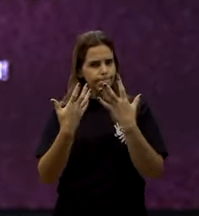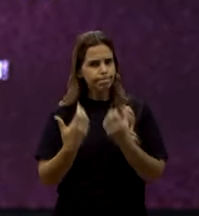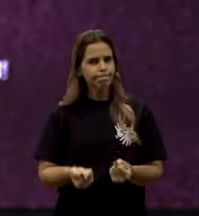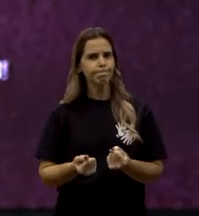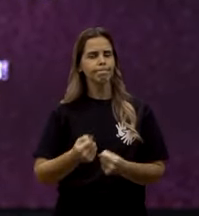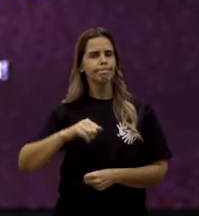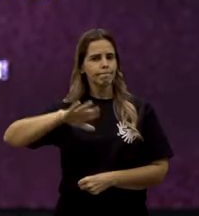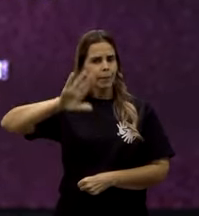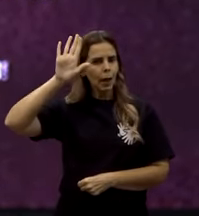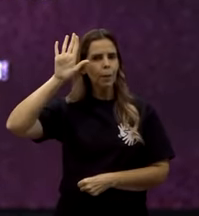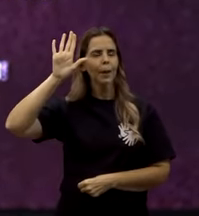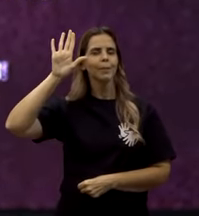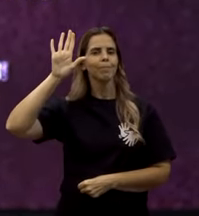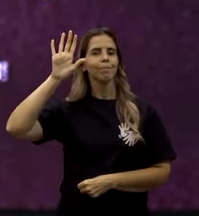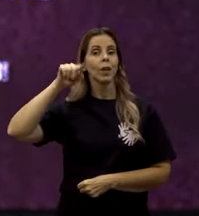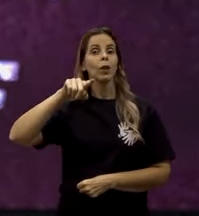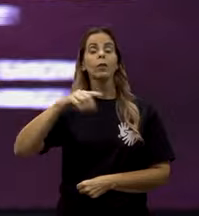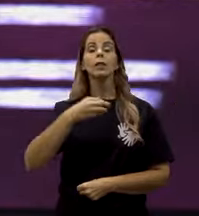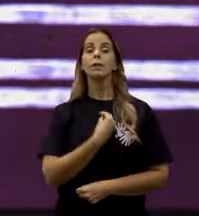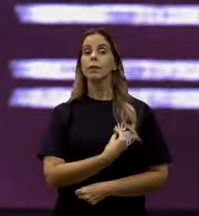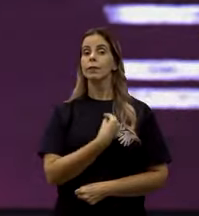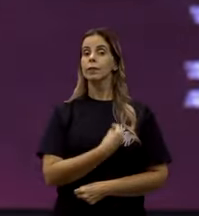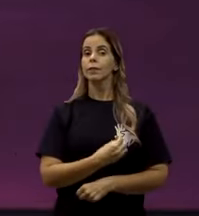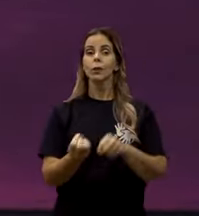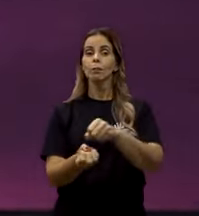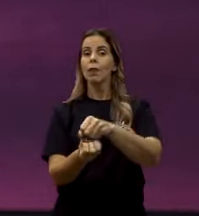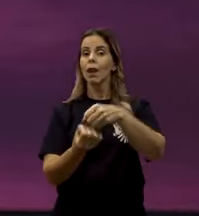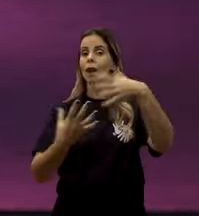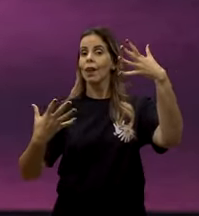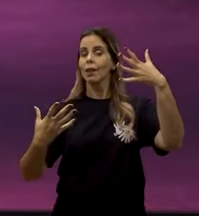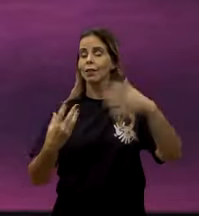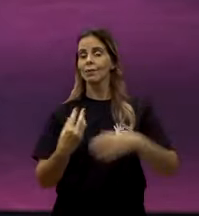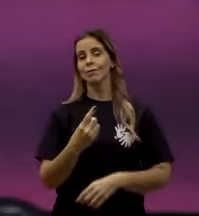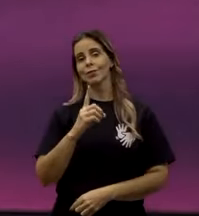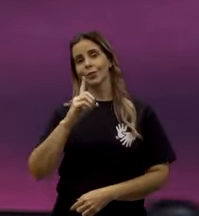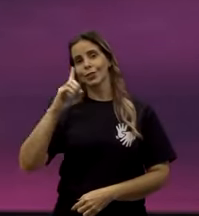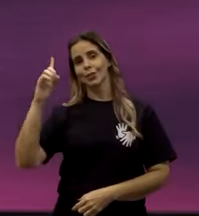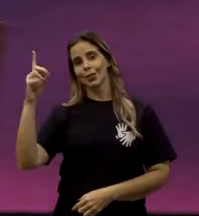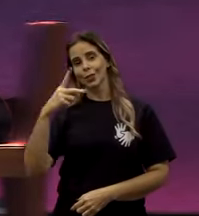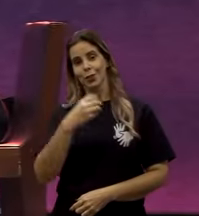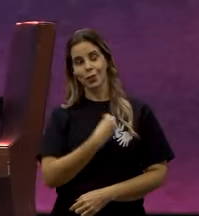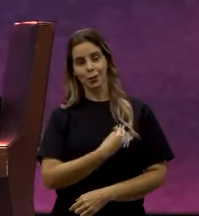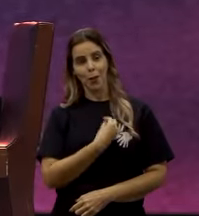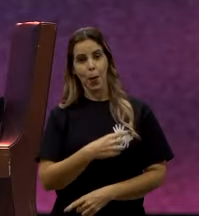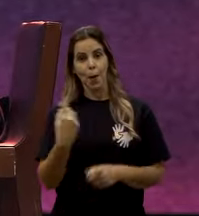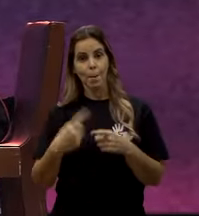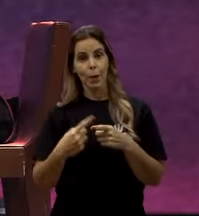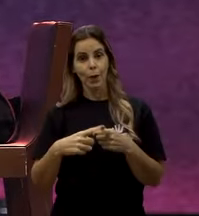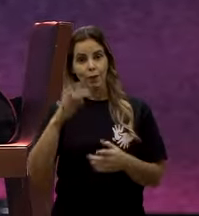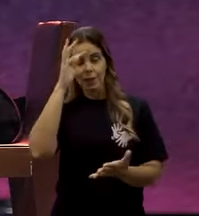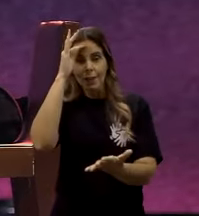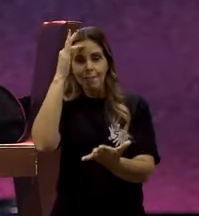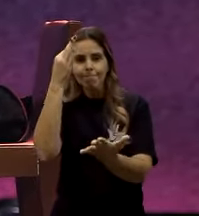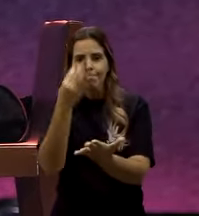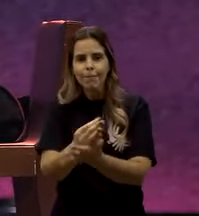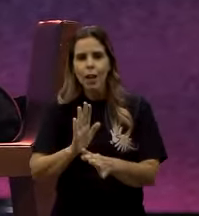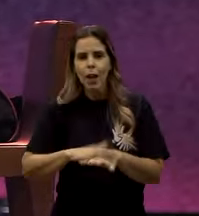começar a experimentar o sobrenatural de Deus porque você começou a colocar Tua Fé em Ação